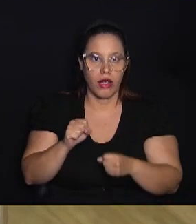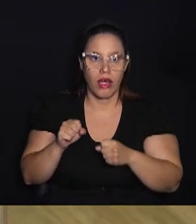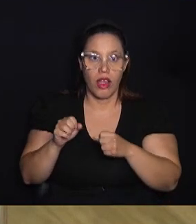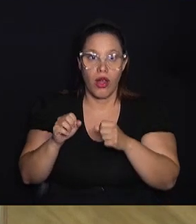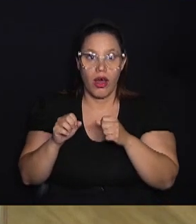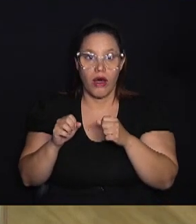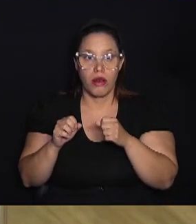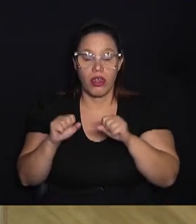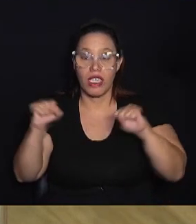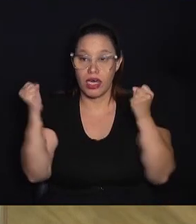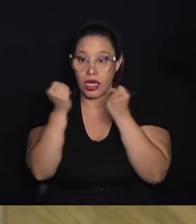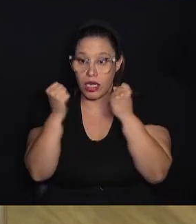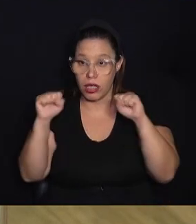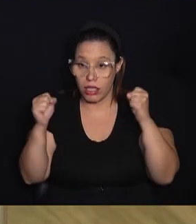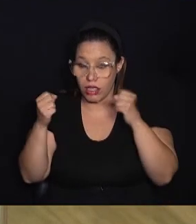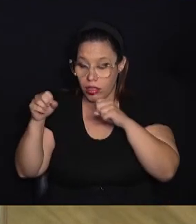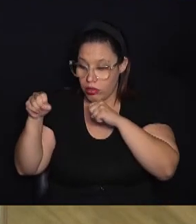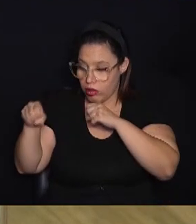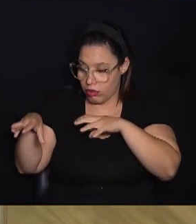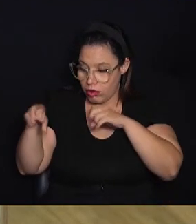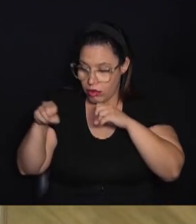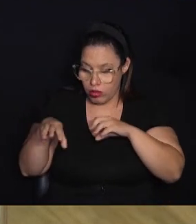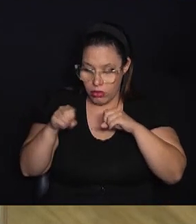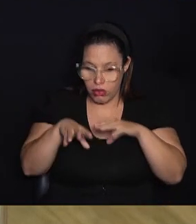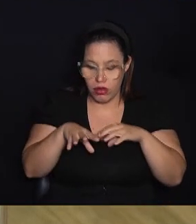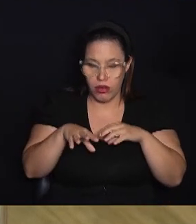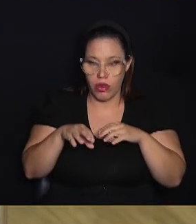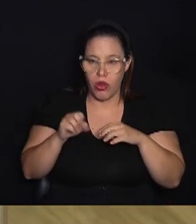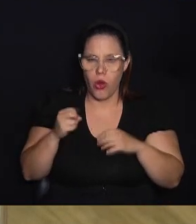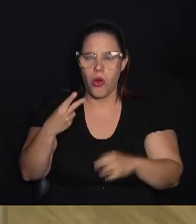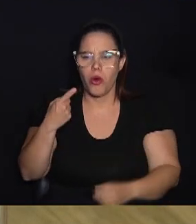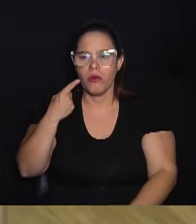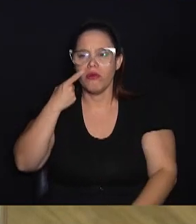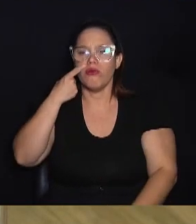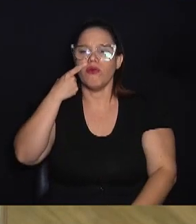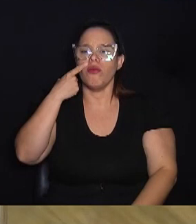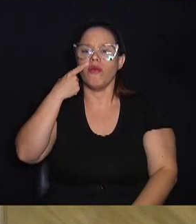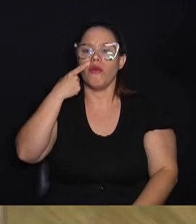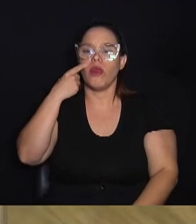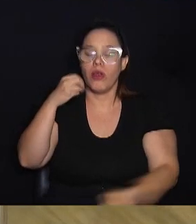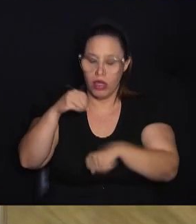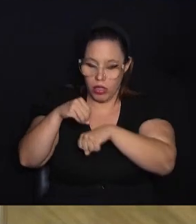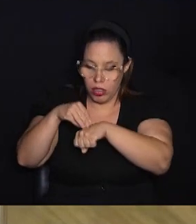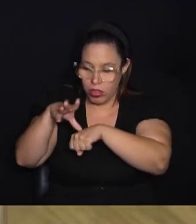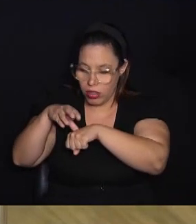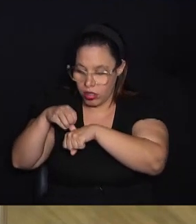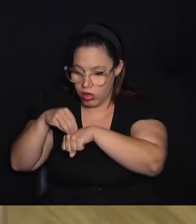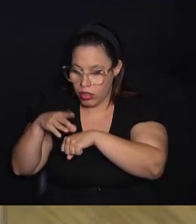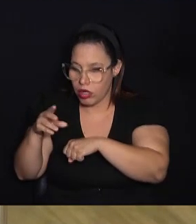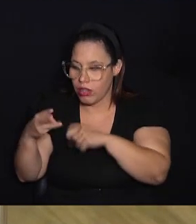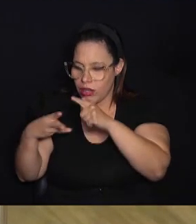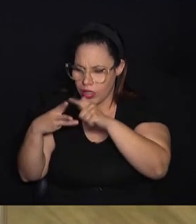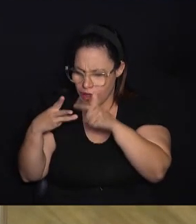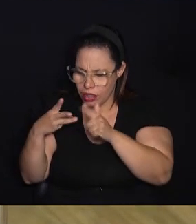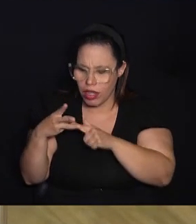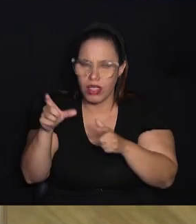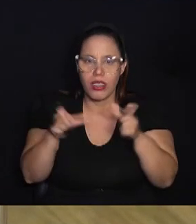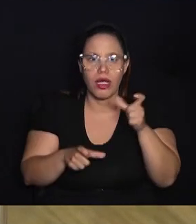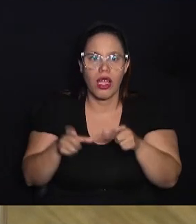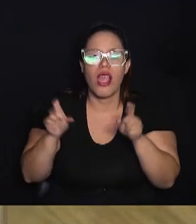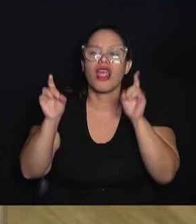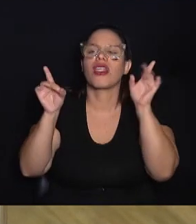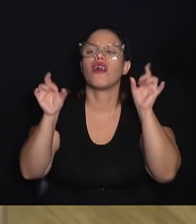né pra gente poder ensinar ou de respiração ou enfim aí fica fica a cargo daí da das três pessoas que estão aqui que são